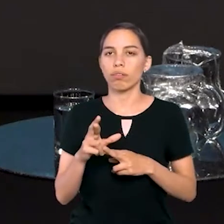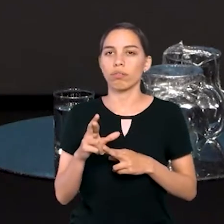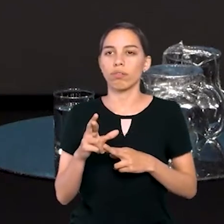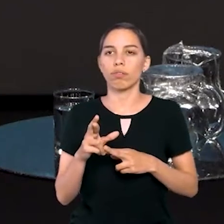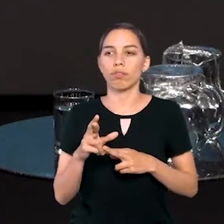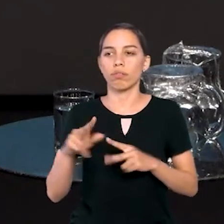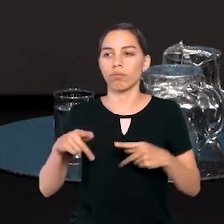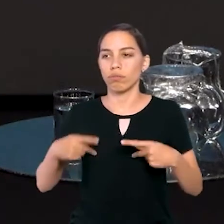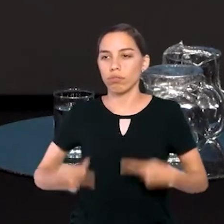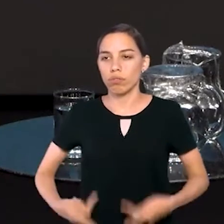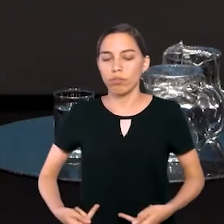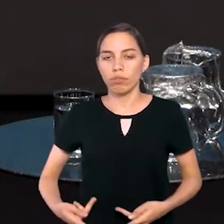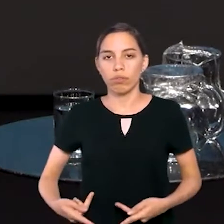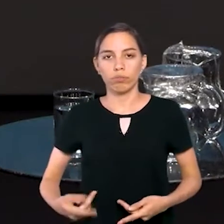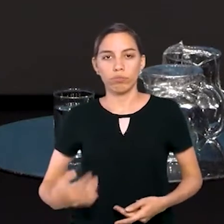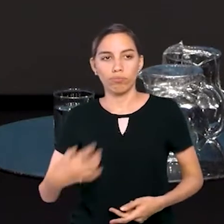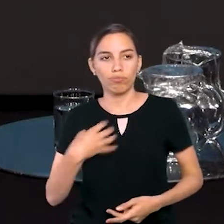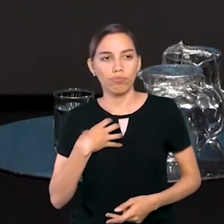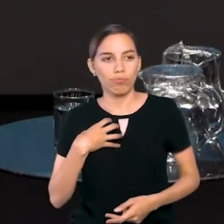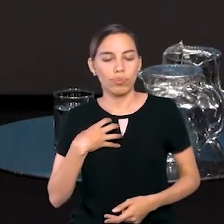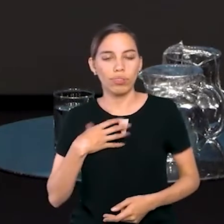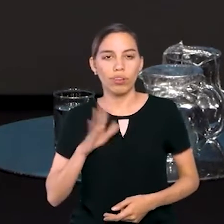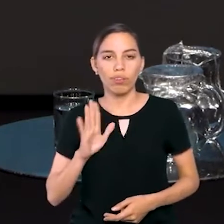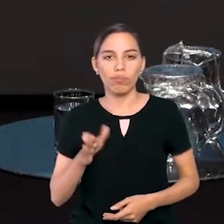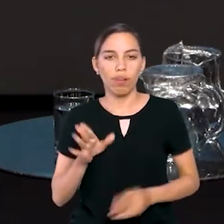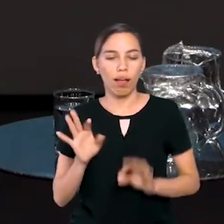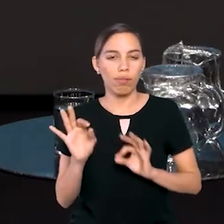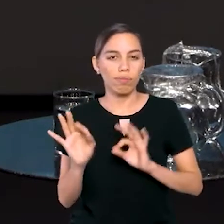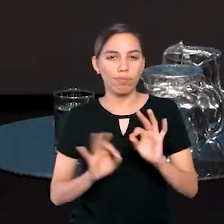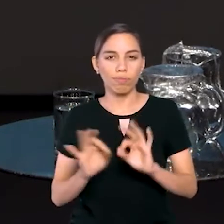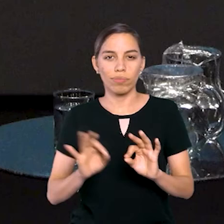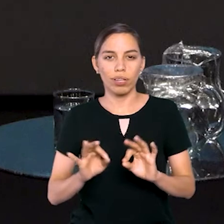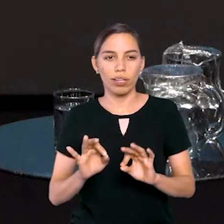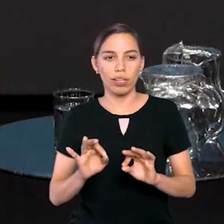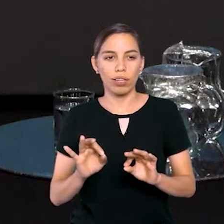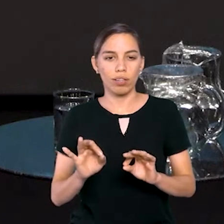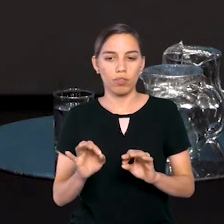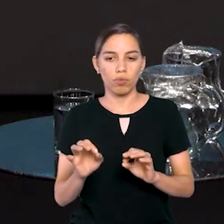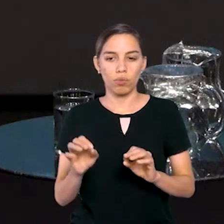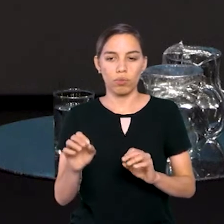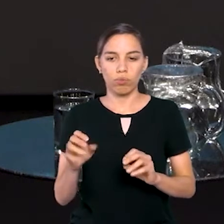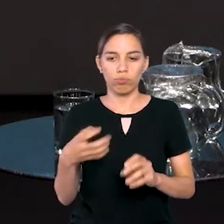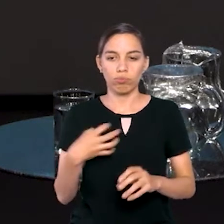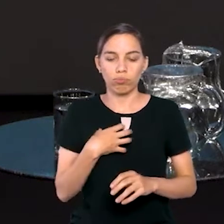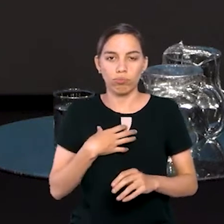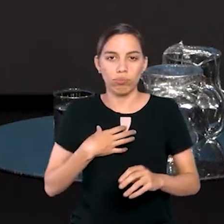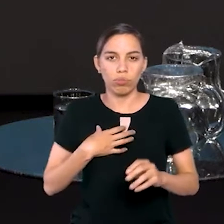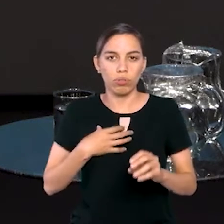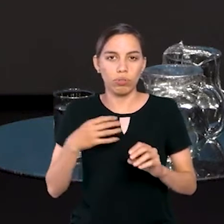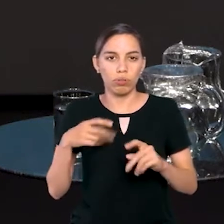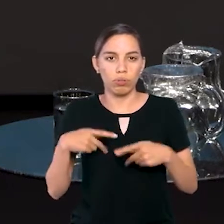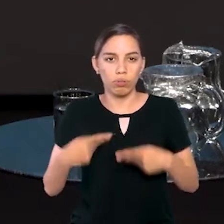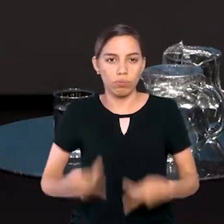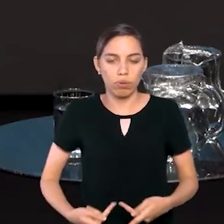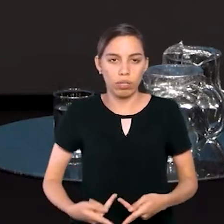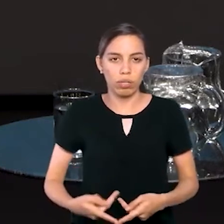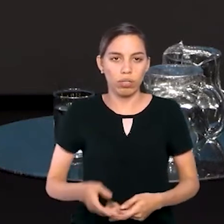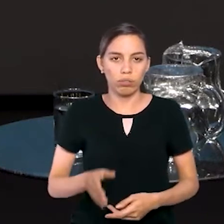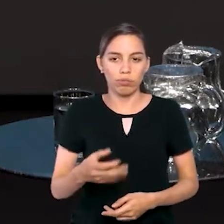pronta, se relacionar com o cotidiano e com a realidade de uma maneira ativa,